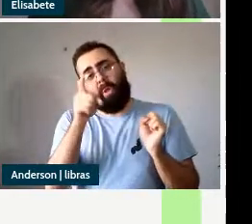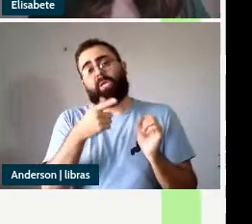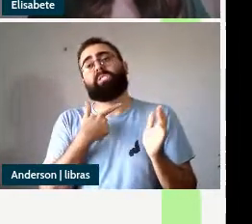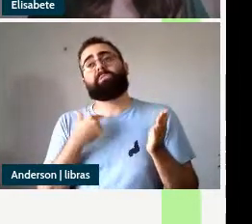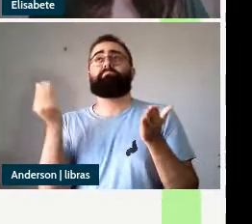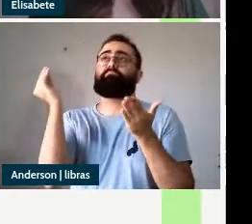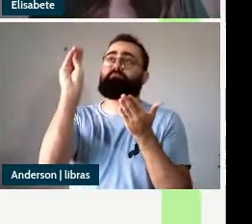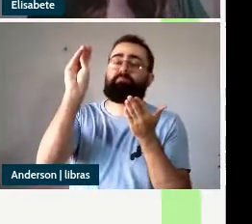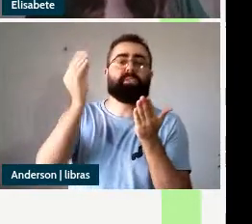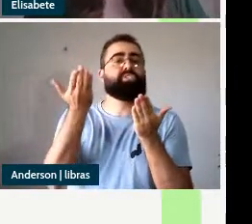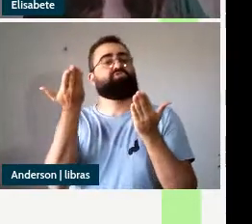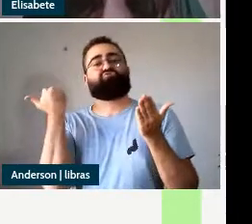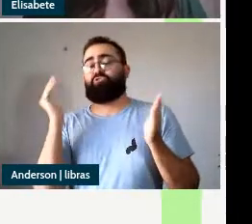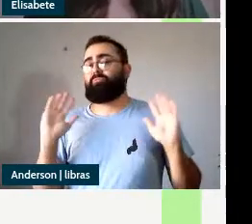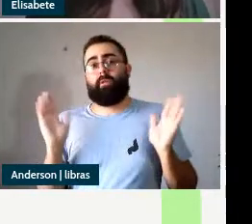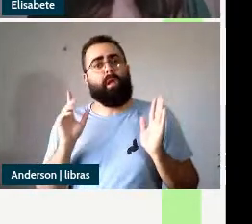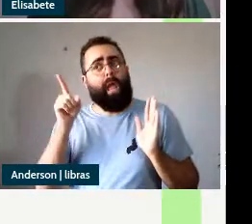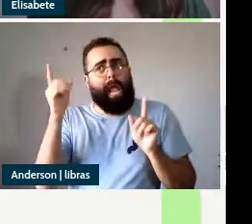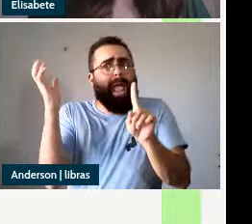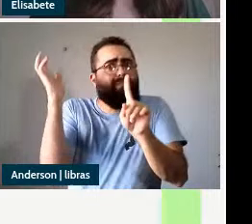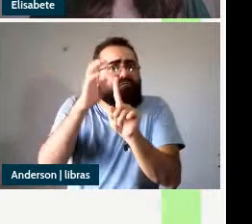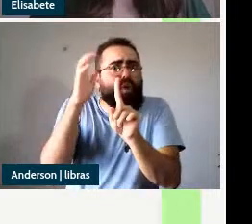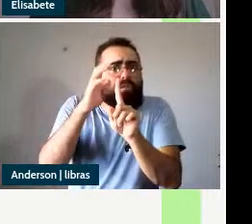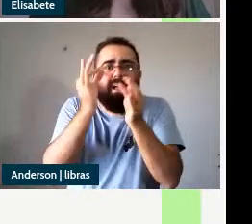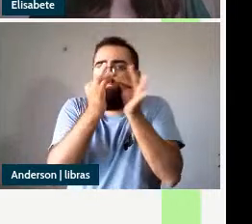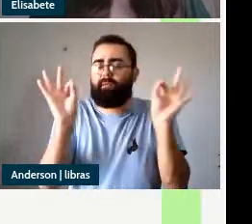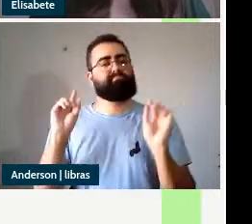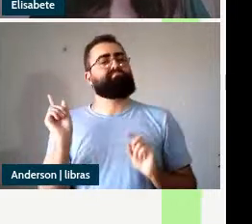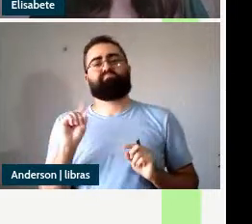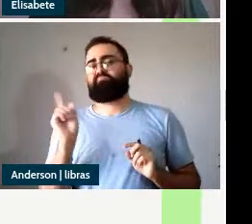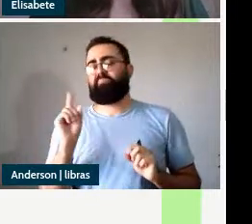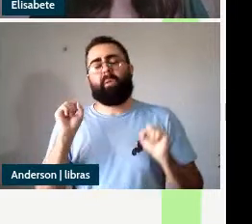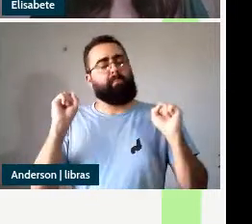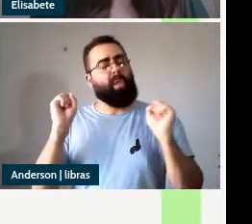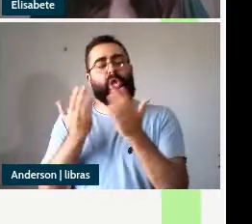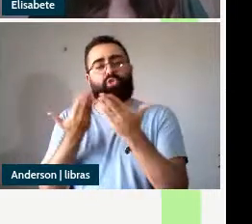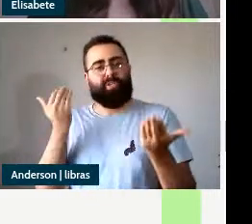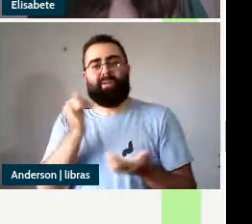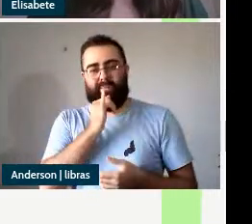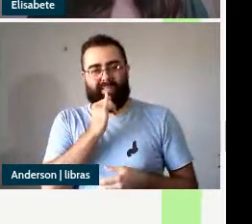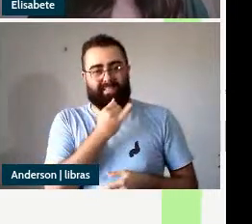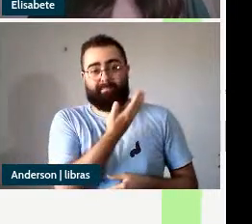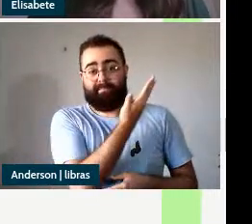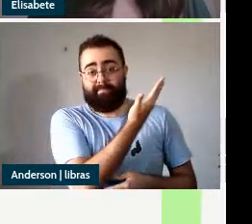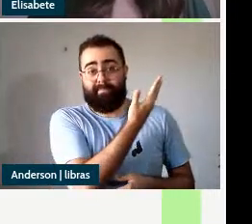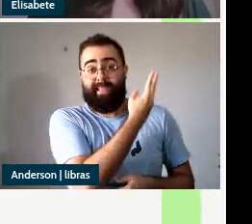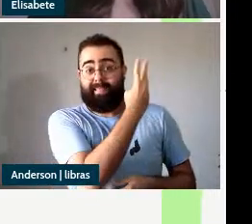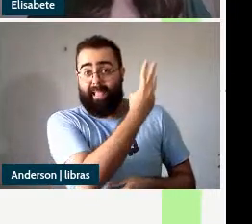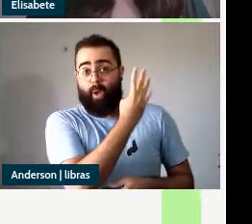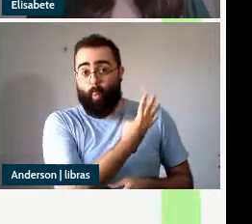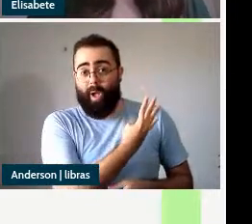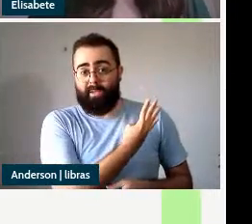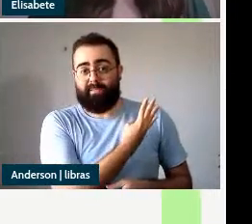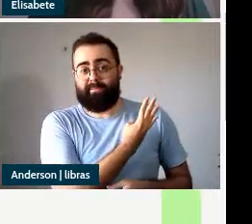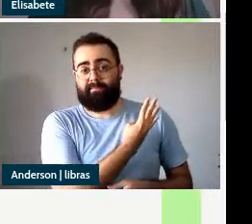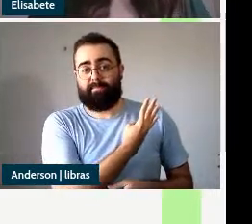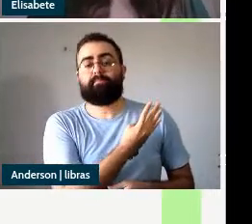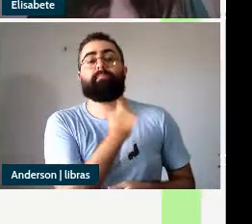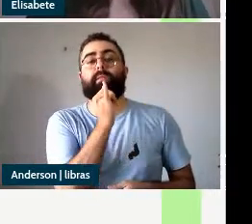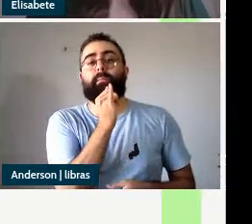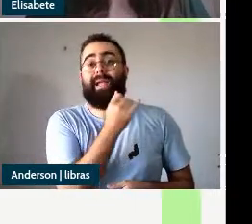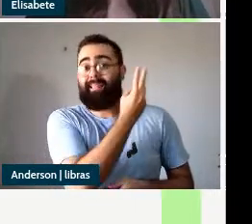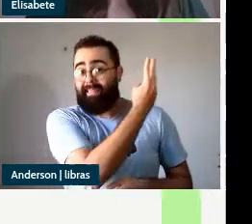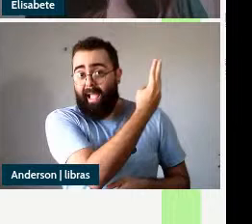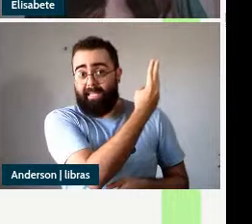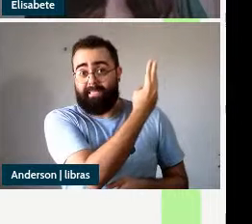relação estrutural entre os demais constituintes então isso está ilustrado em 3 e 4 em 3 por exemplo nós temos